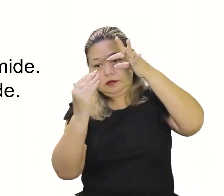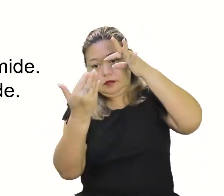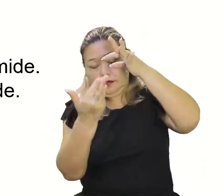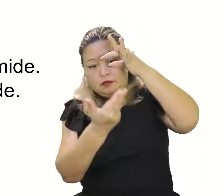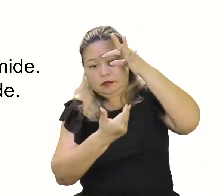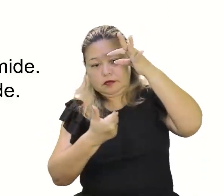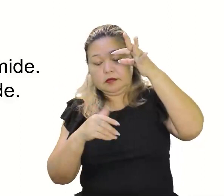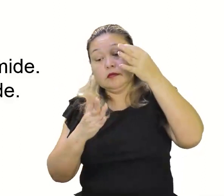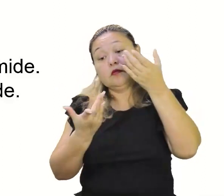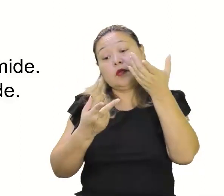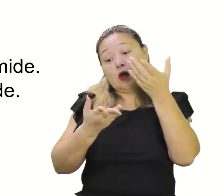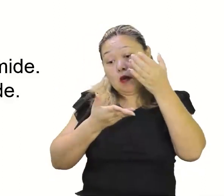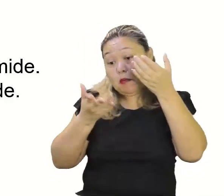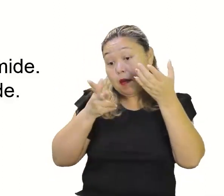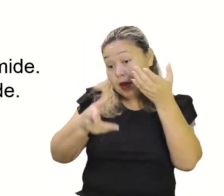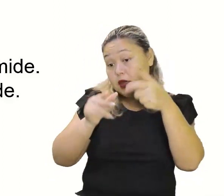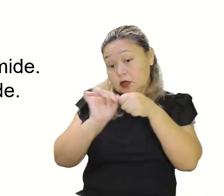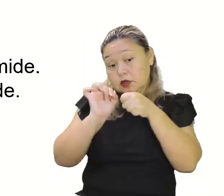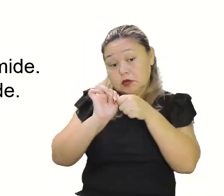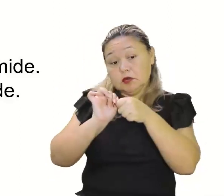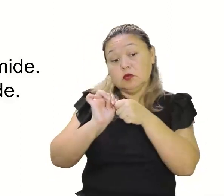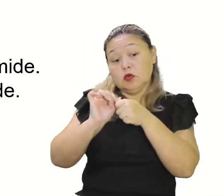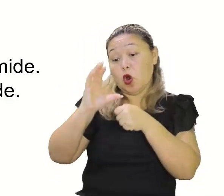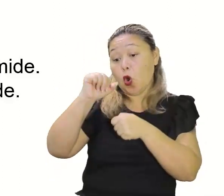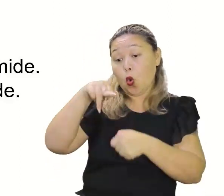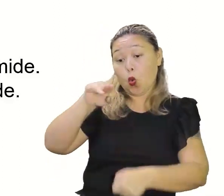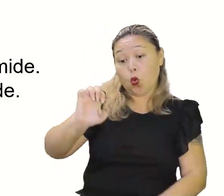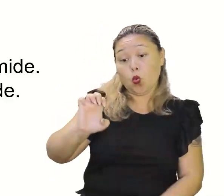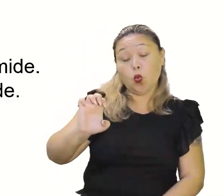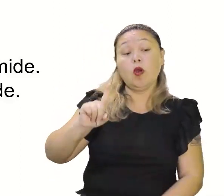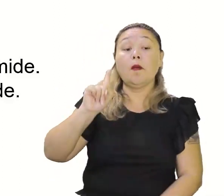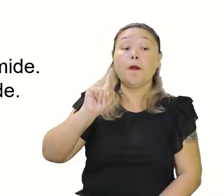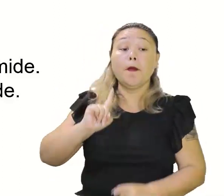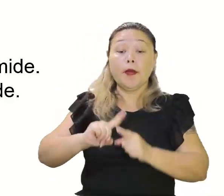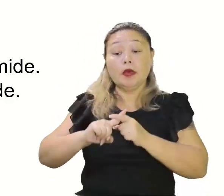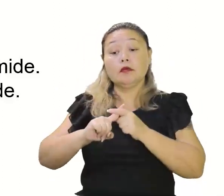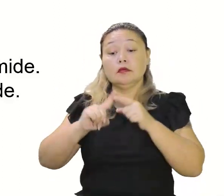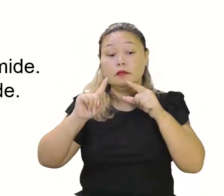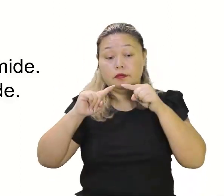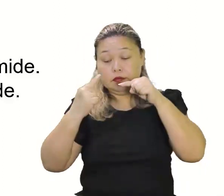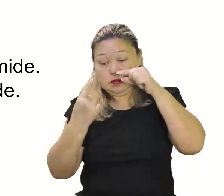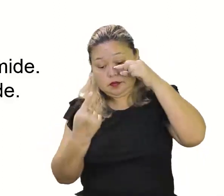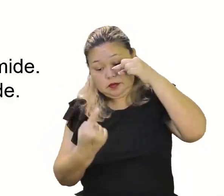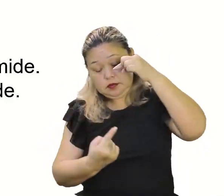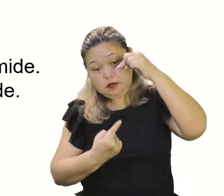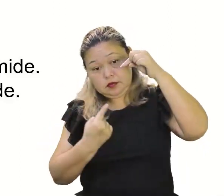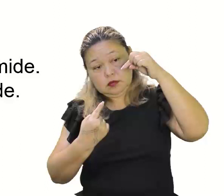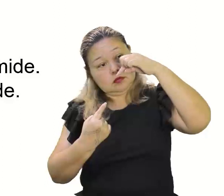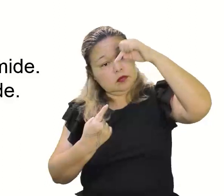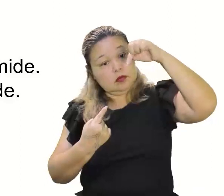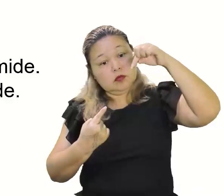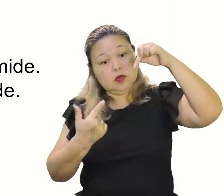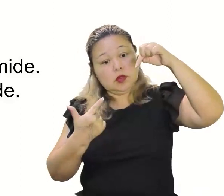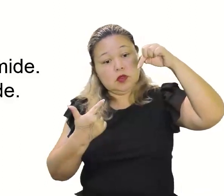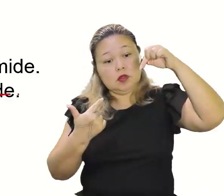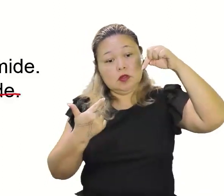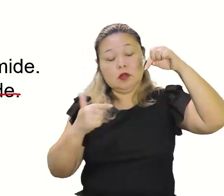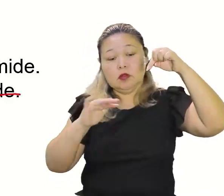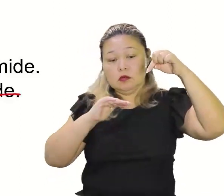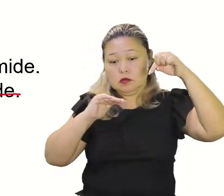uma base só, a gente poderia pensar no cone, mas é um cilindro, né? Então, onde não tem cilindro, a gente já